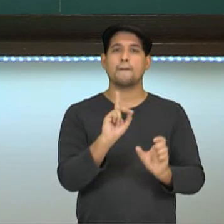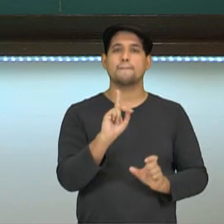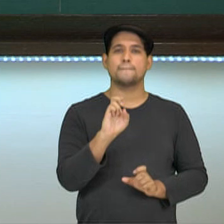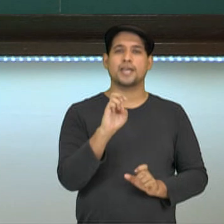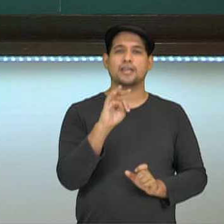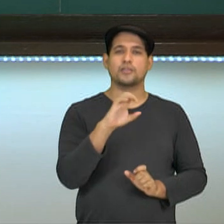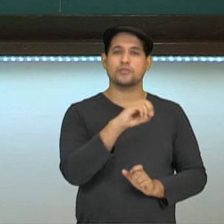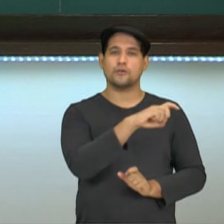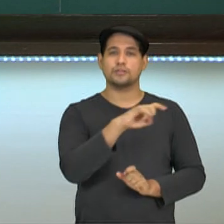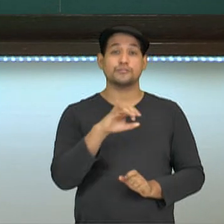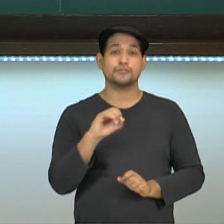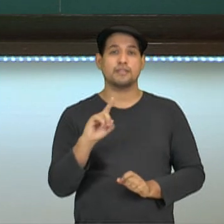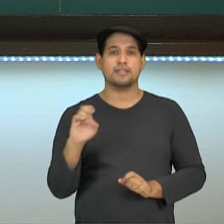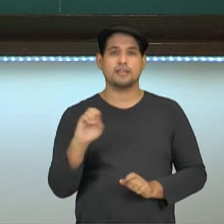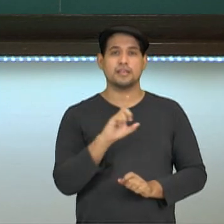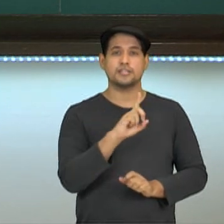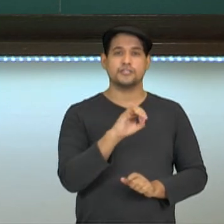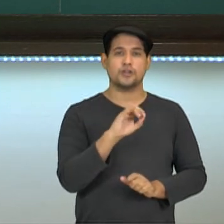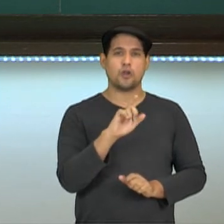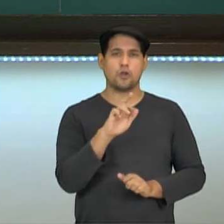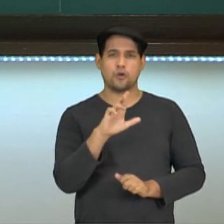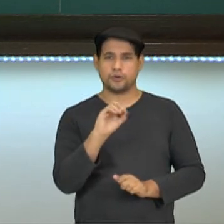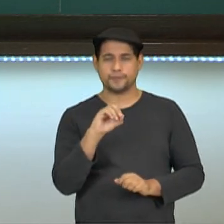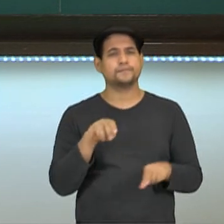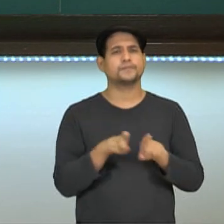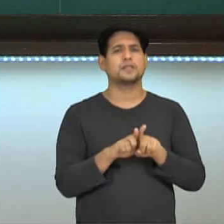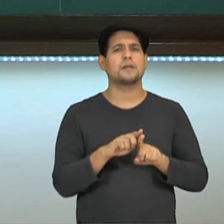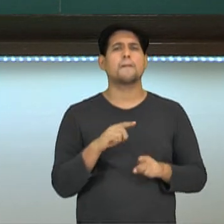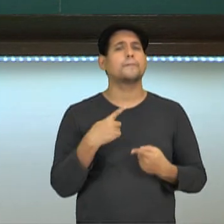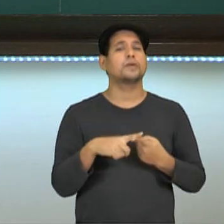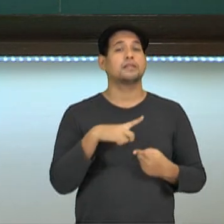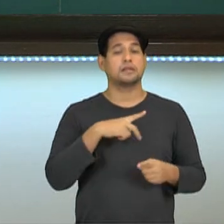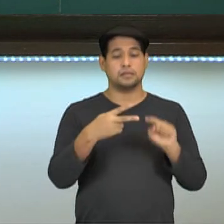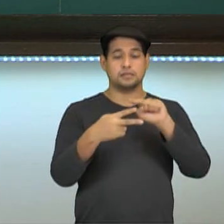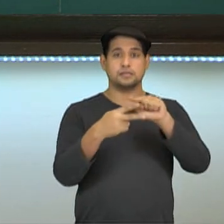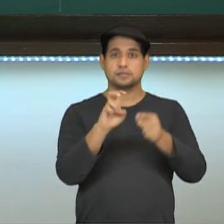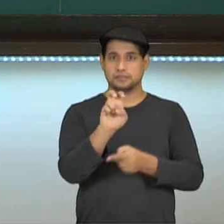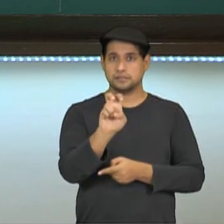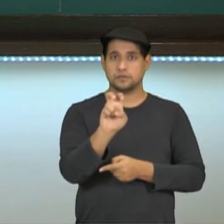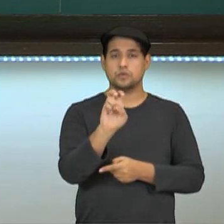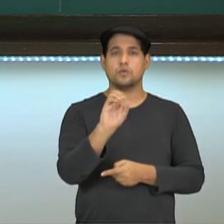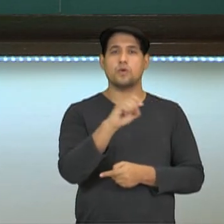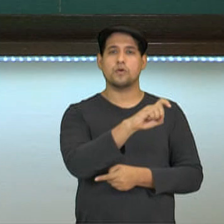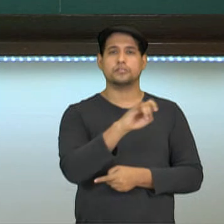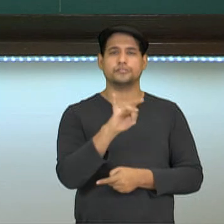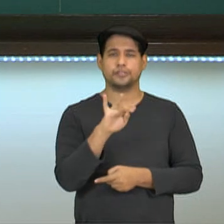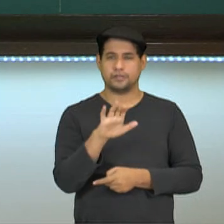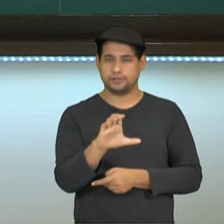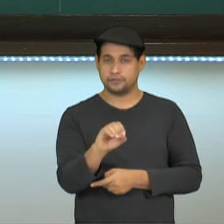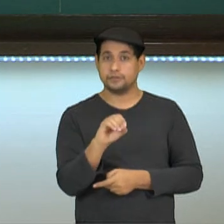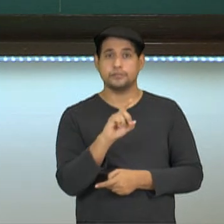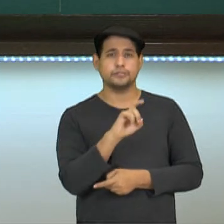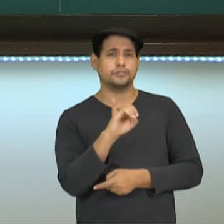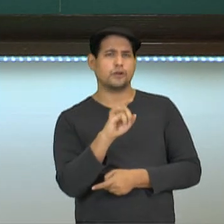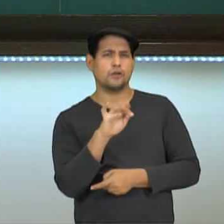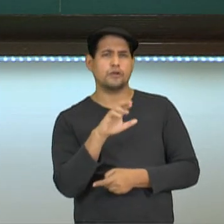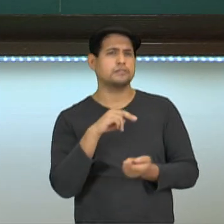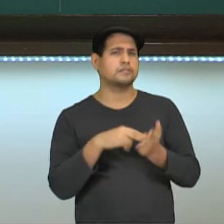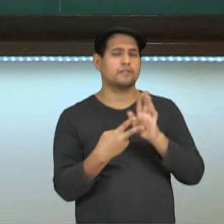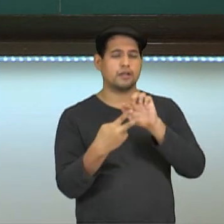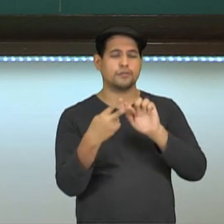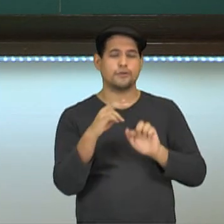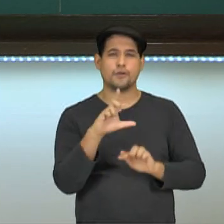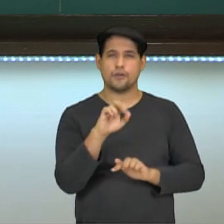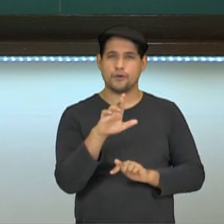pentóxido de dicloro. Pentóxido porque tem 5 oxigênios, dicloro porque são 2